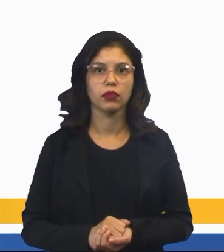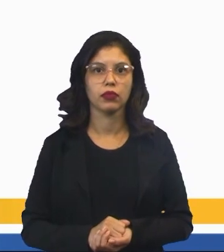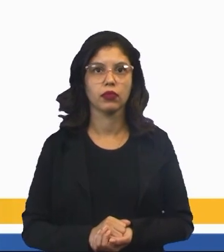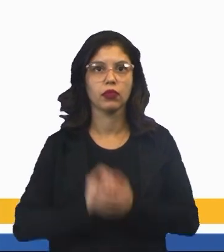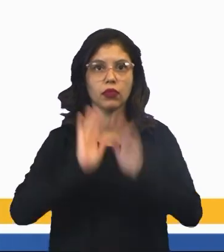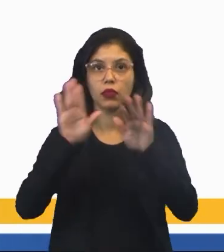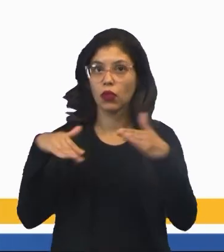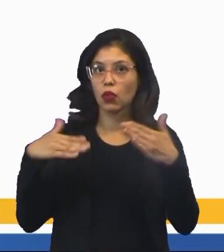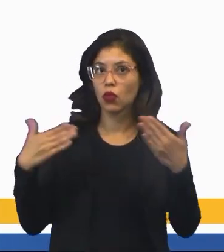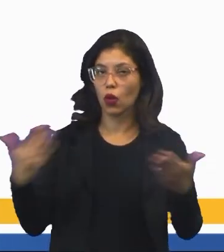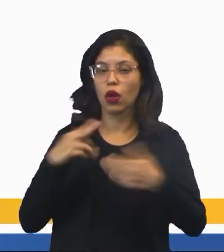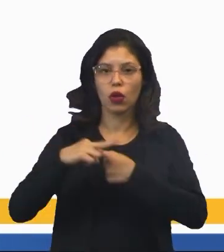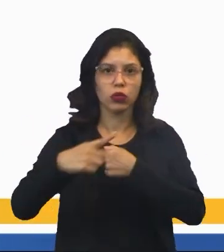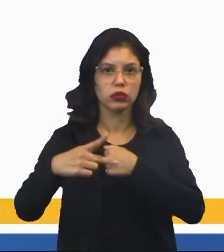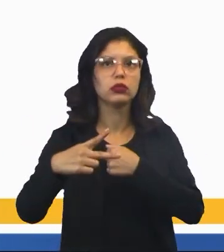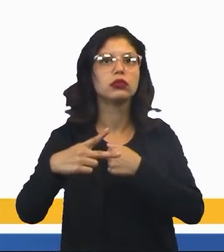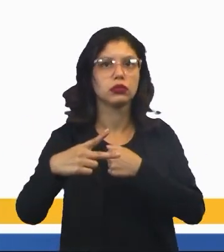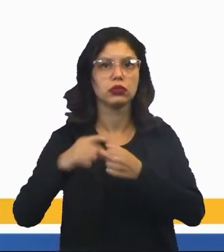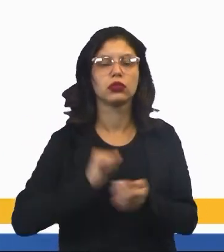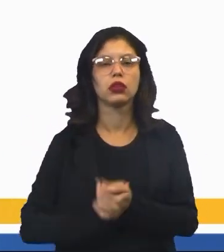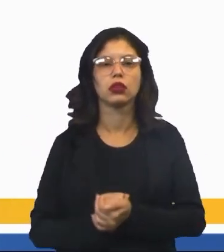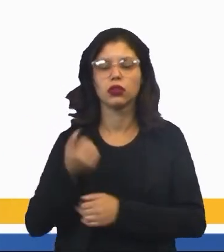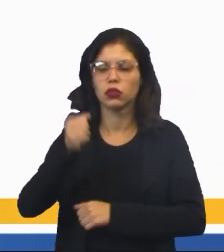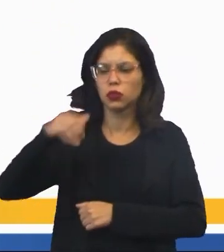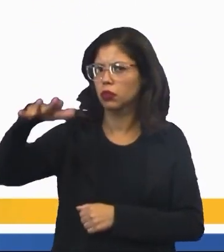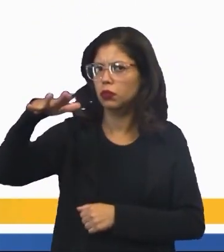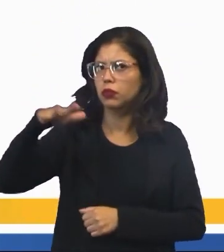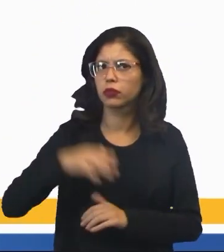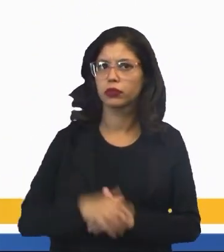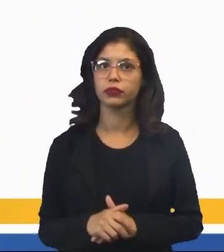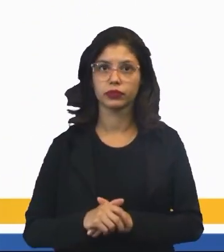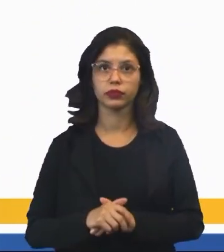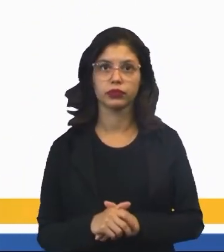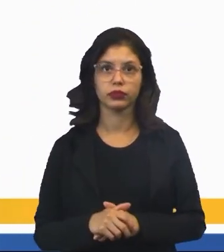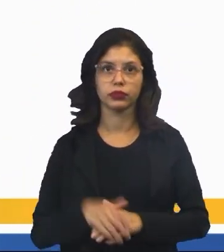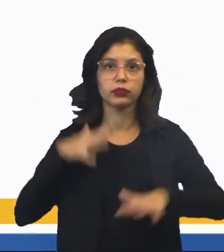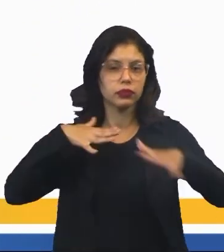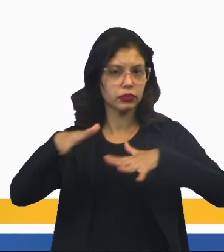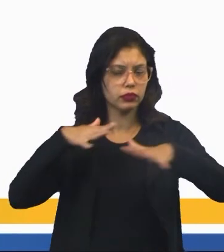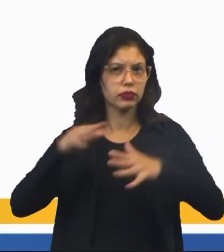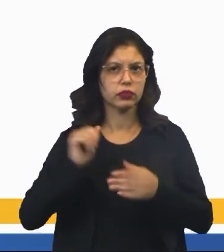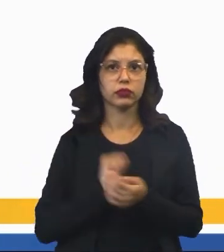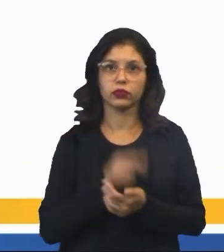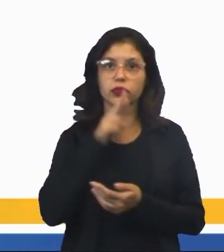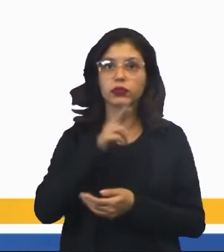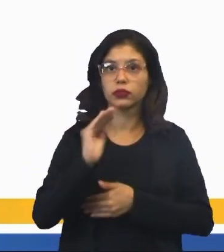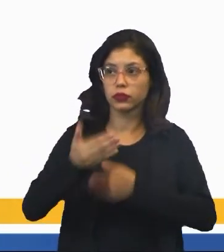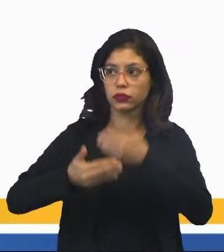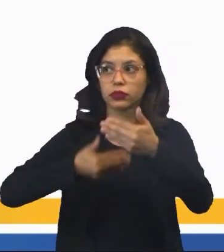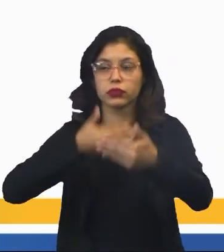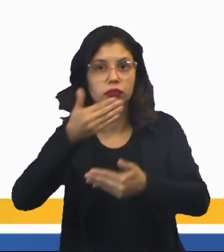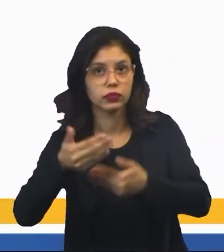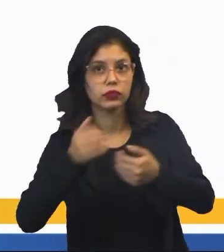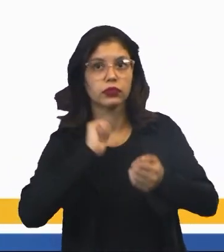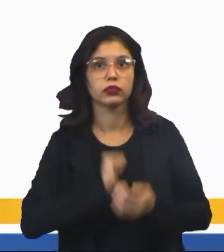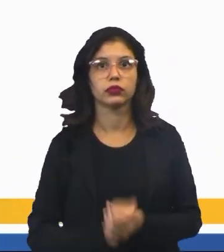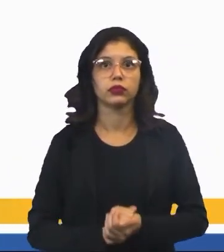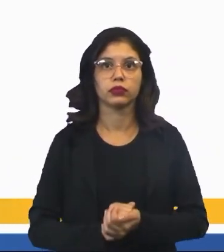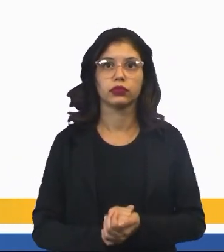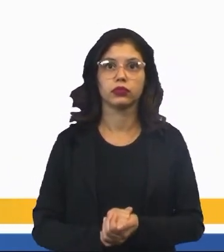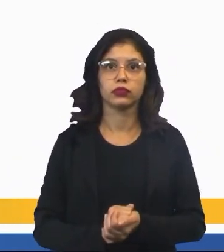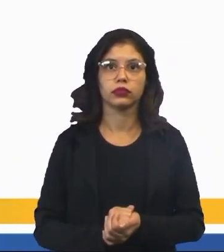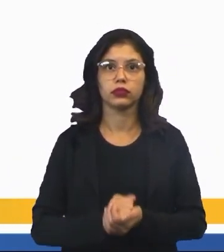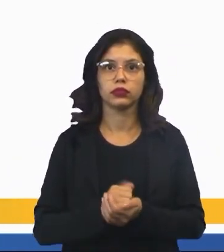Quais são as consequências do êxodo rural? Esse movimento resulta em um